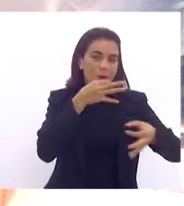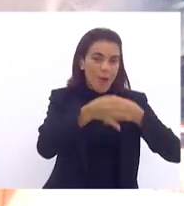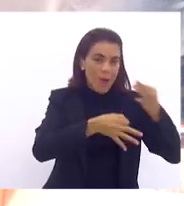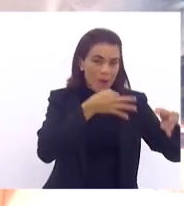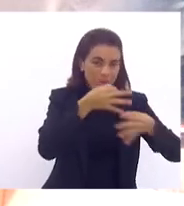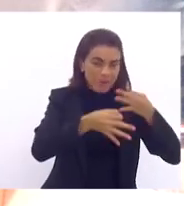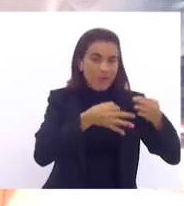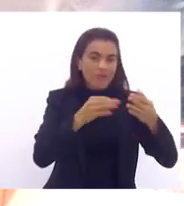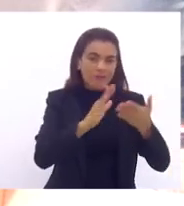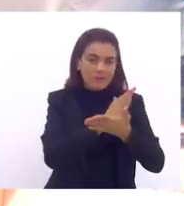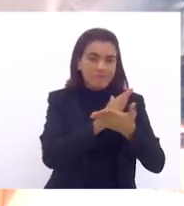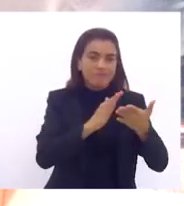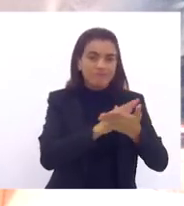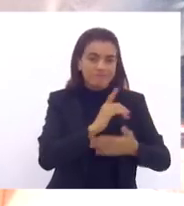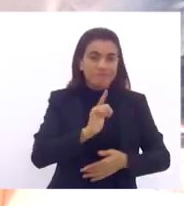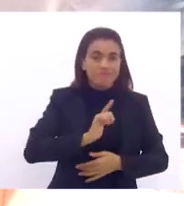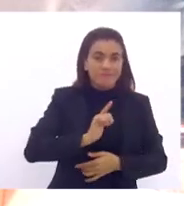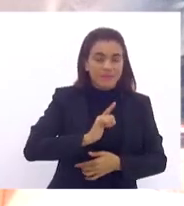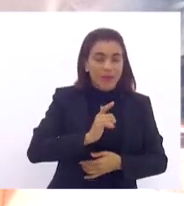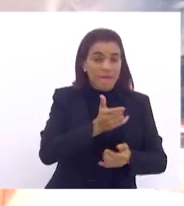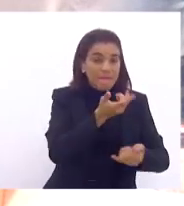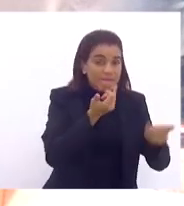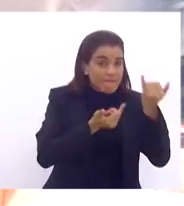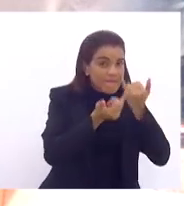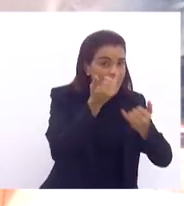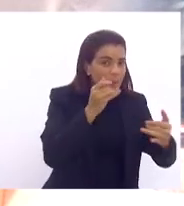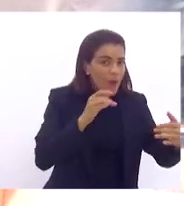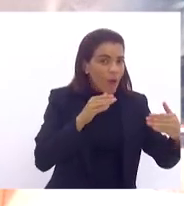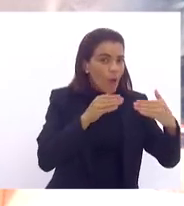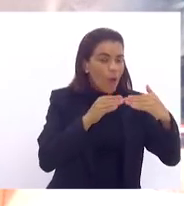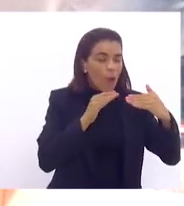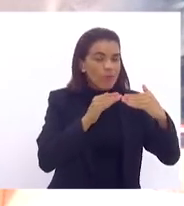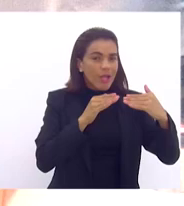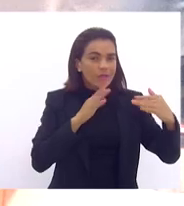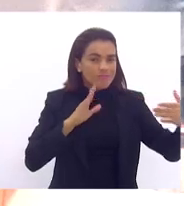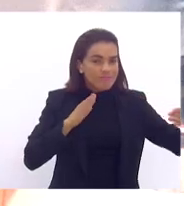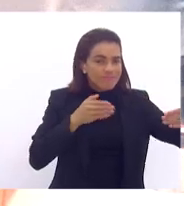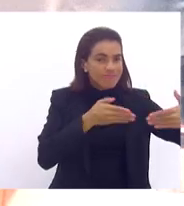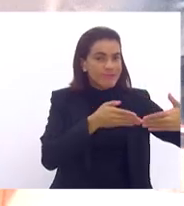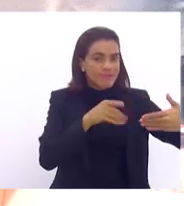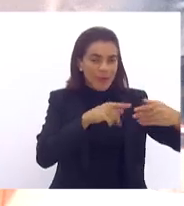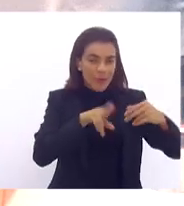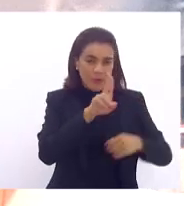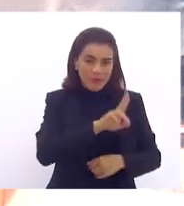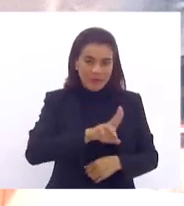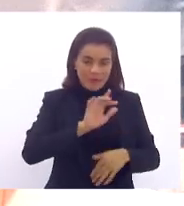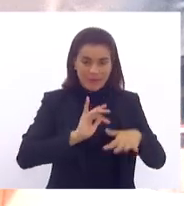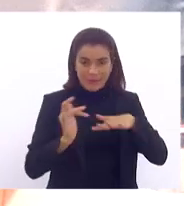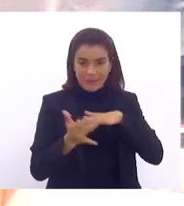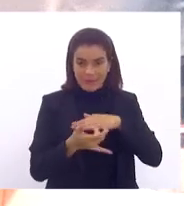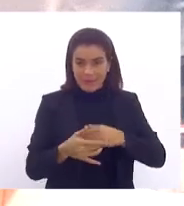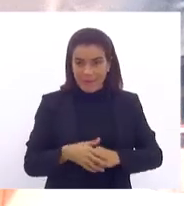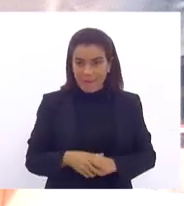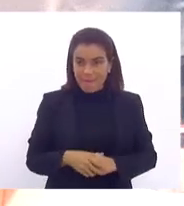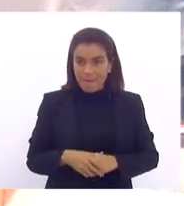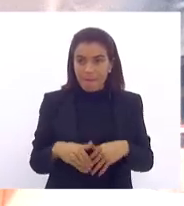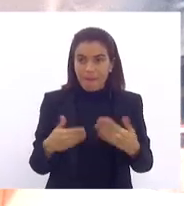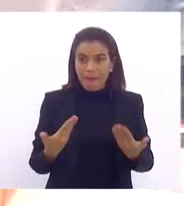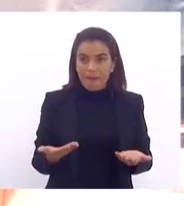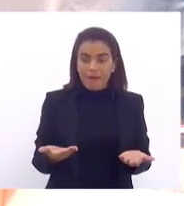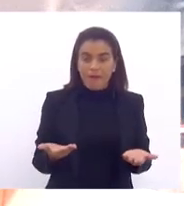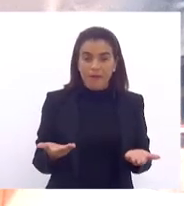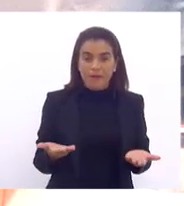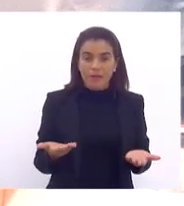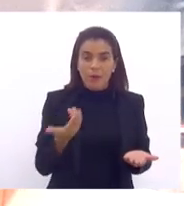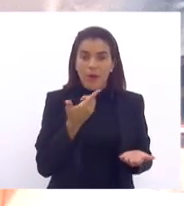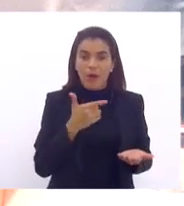isso ocorrem e buscam se informar e ter um contato direto pela utilização dessas redes sociais então um